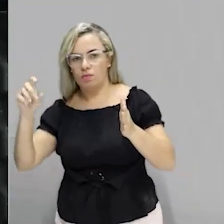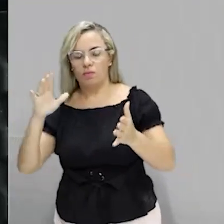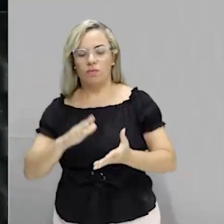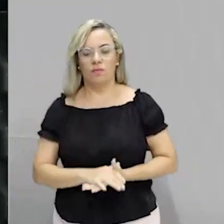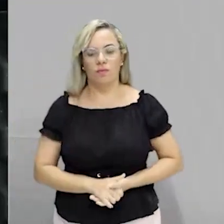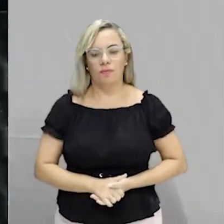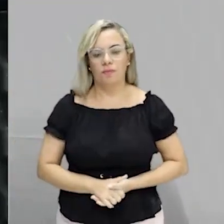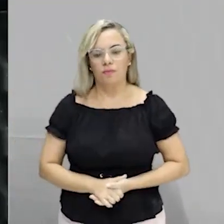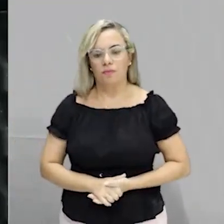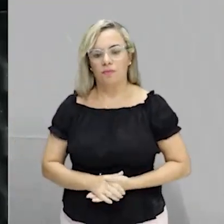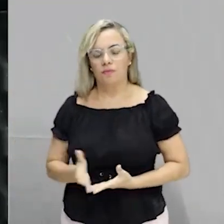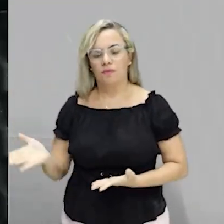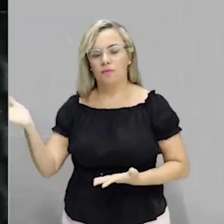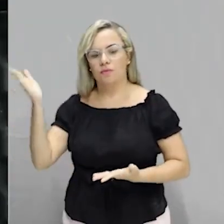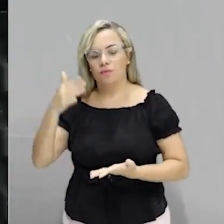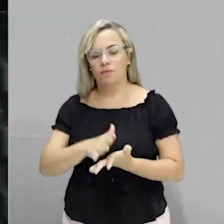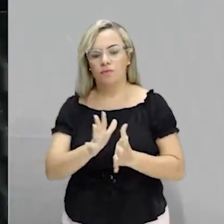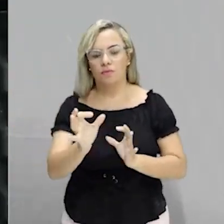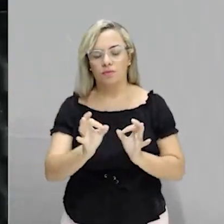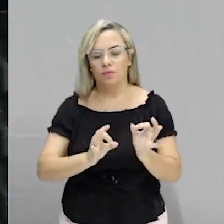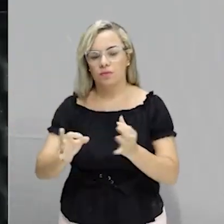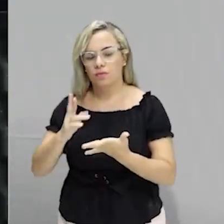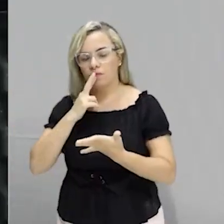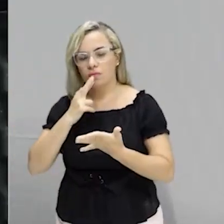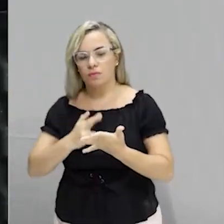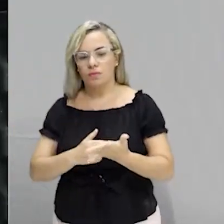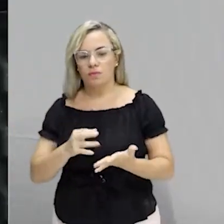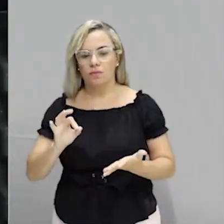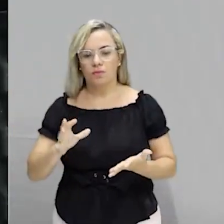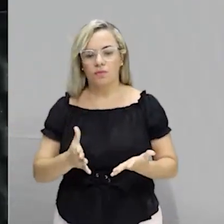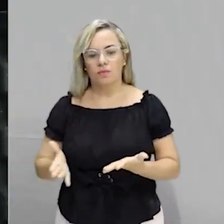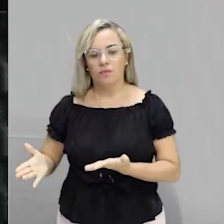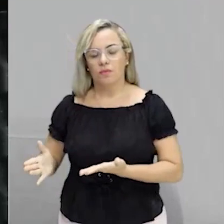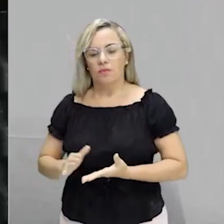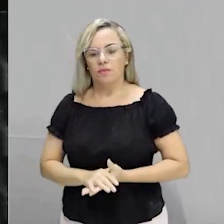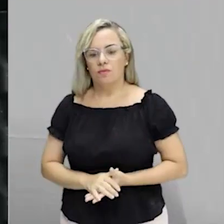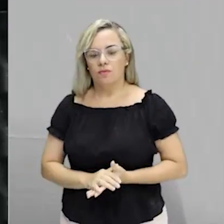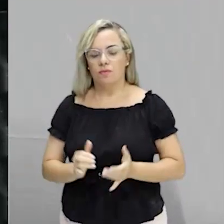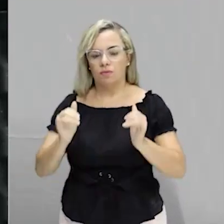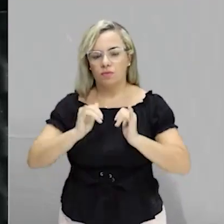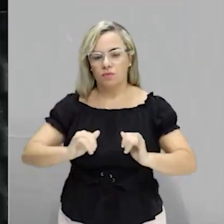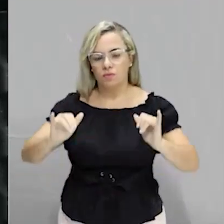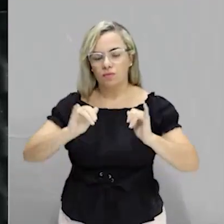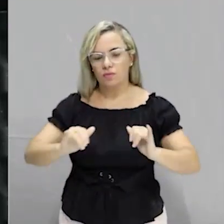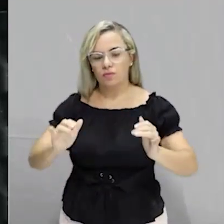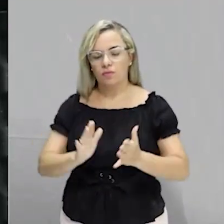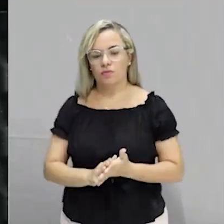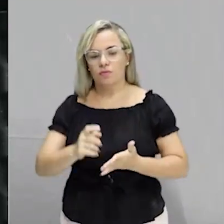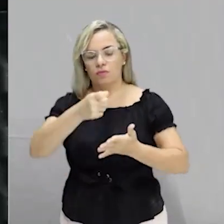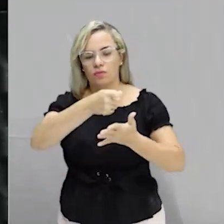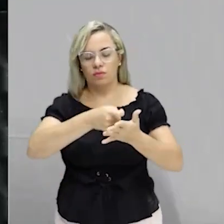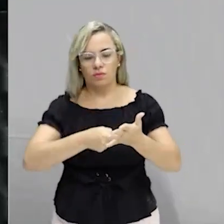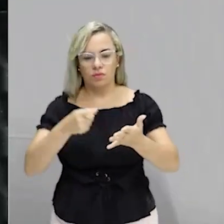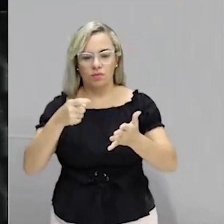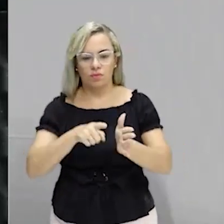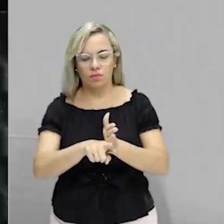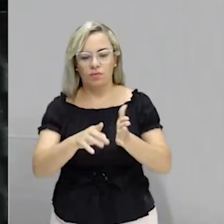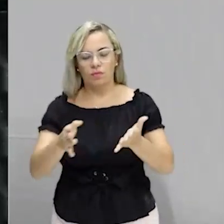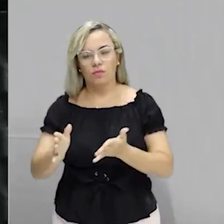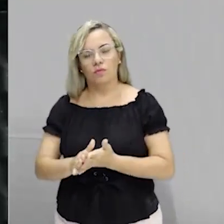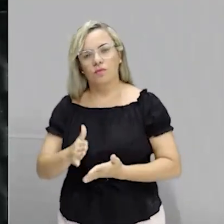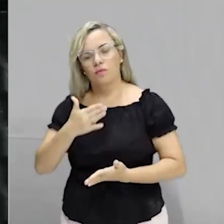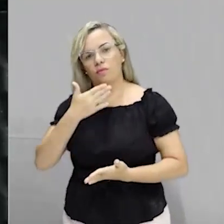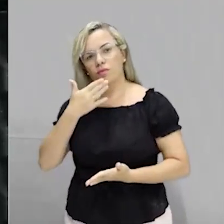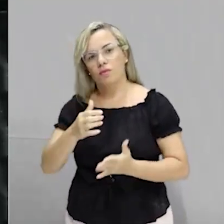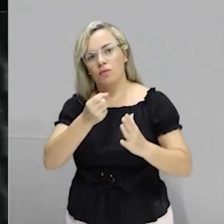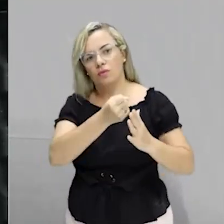Então, vamos montar a nossa solução. O que foi passado aí na questão? Ele disse, né, que tem uma